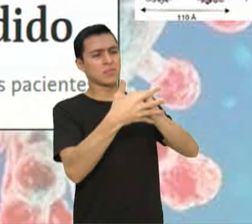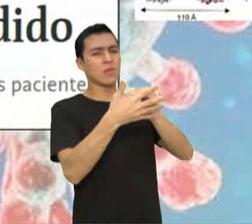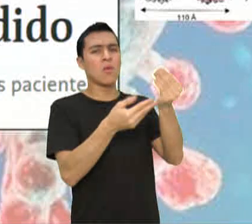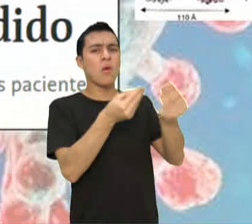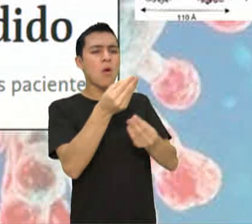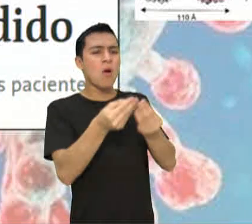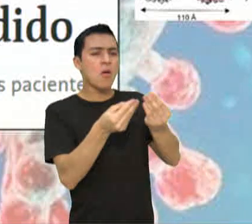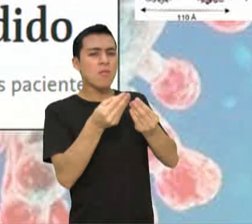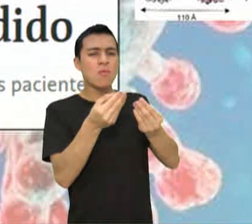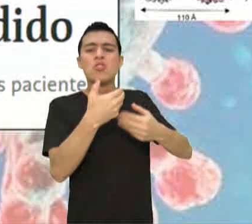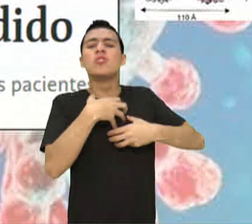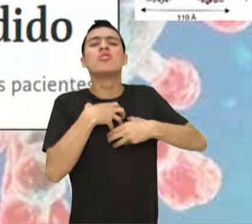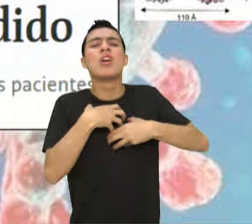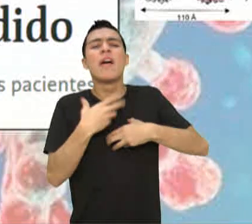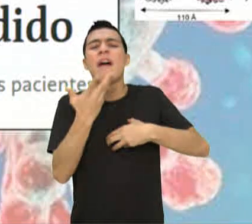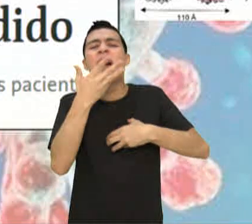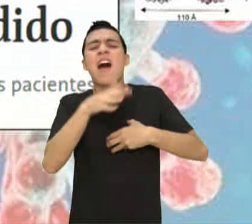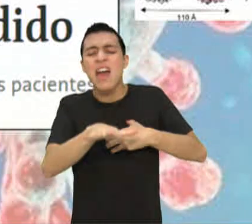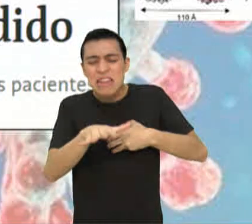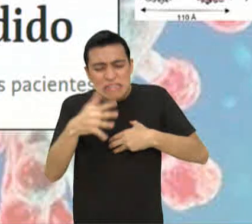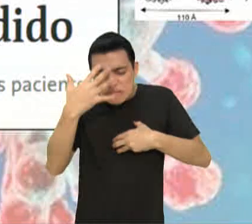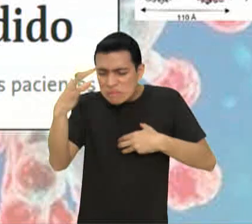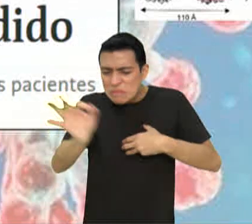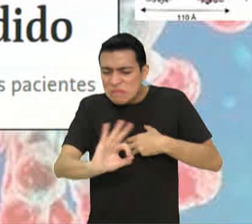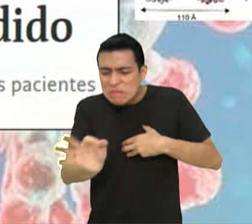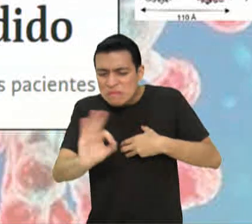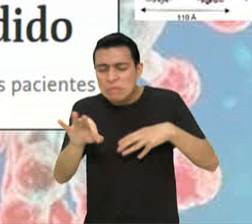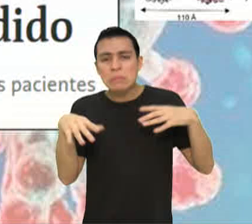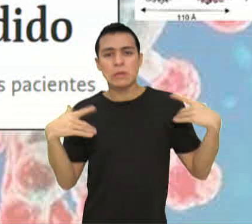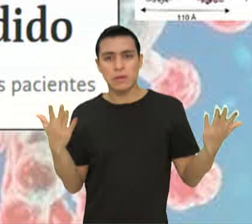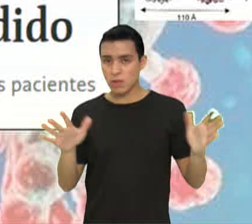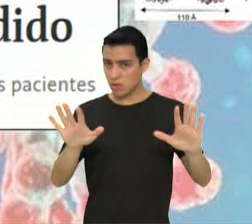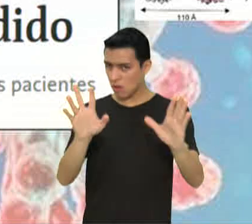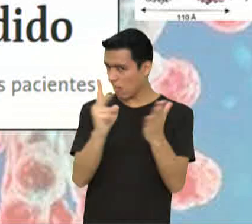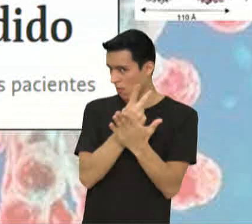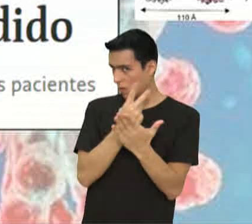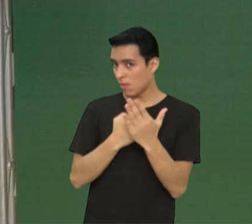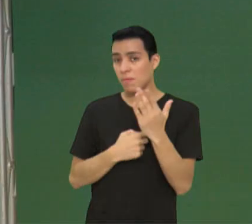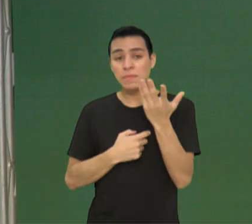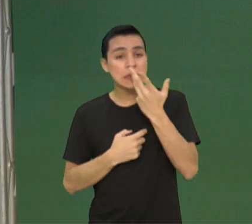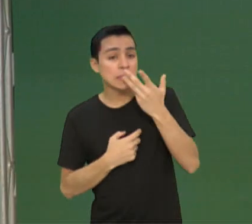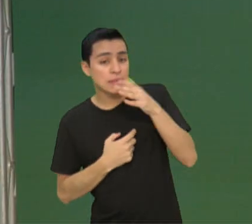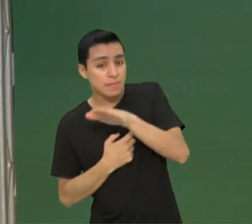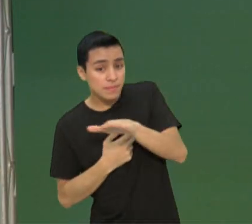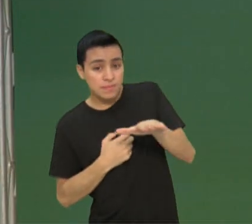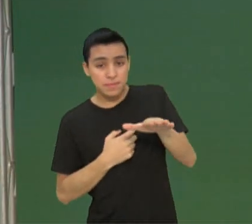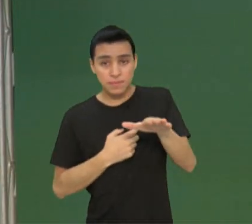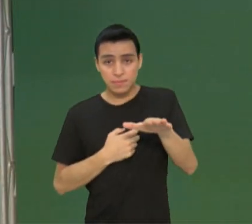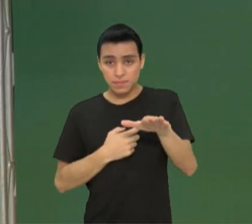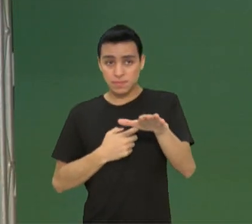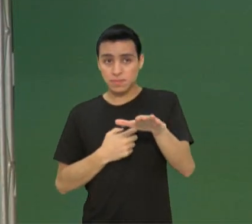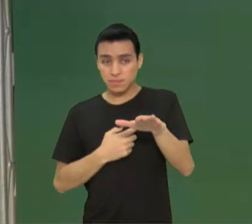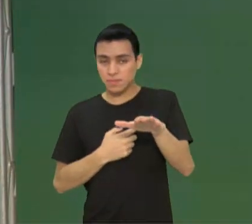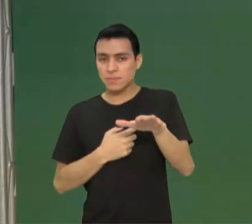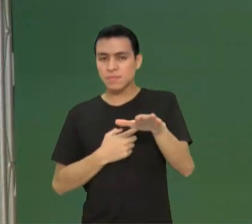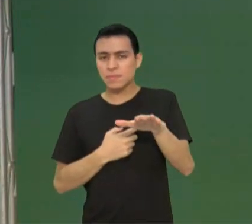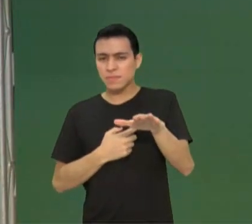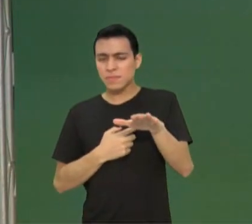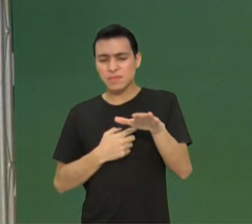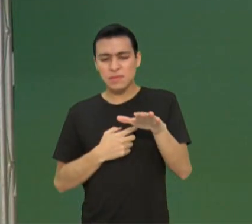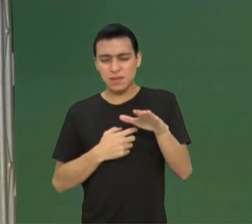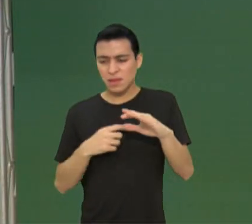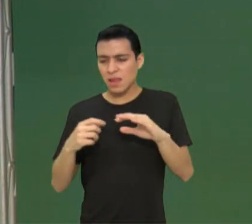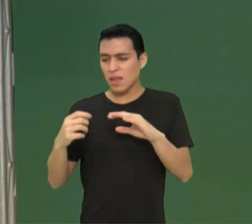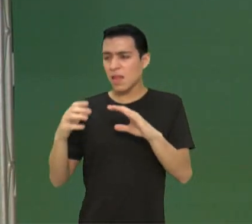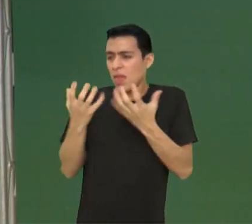crianças é pouco entendido. O que acontece? Olá, crianças teriam receptores ECA2 menos